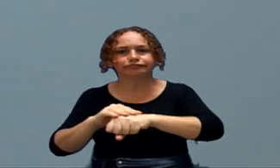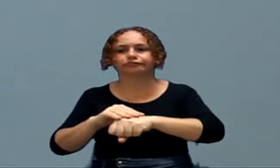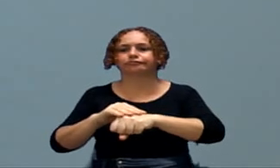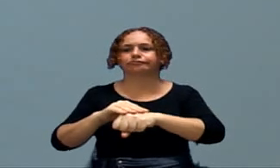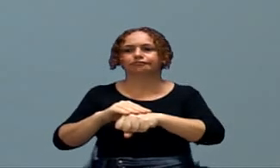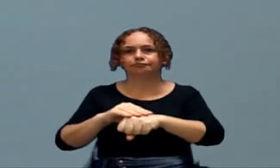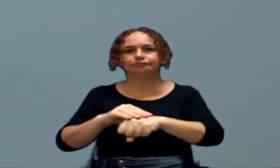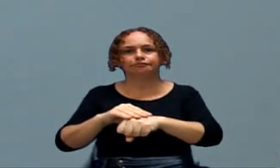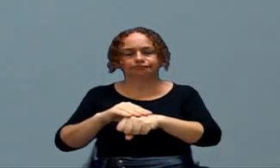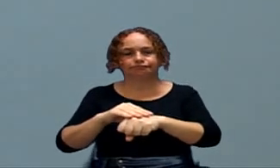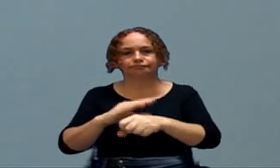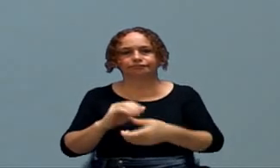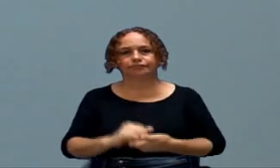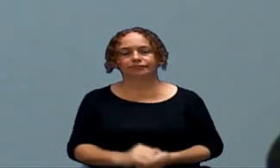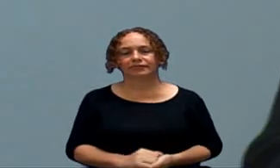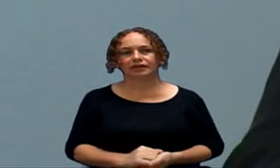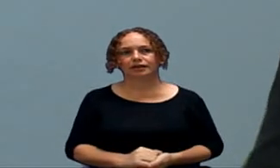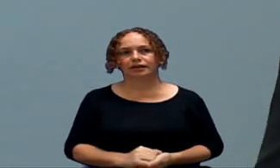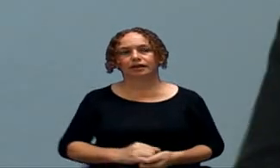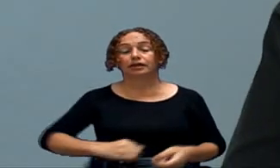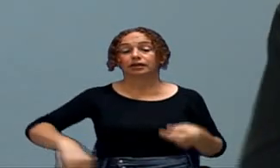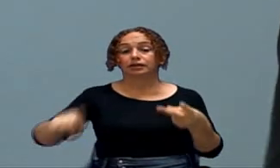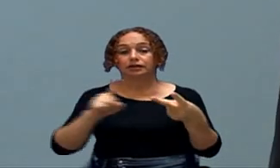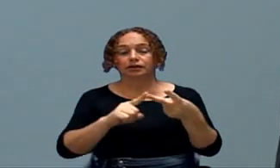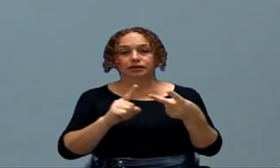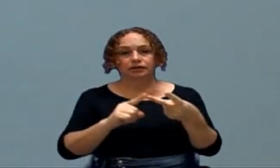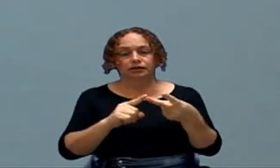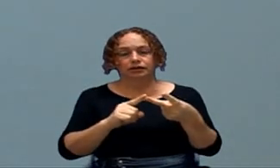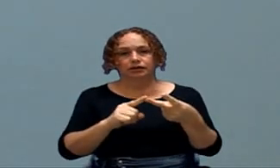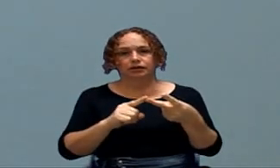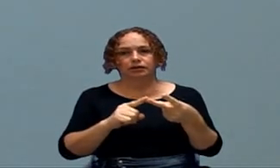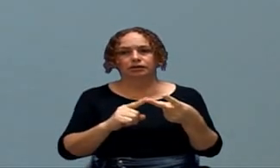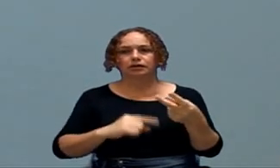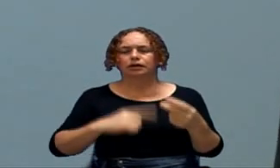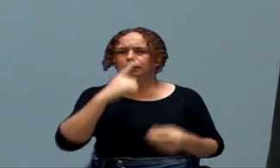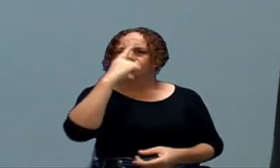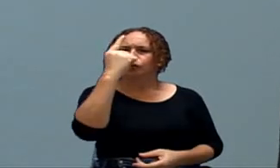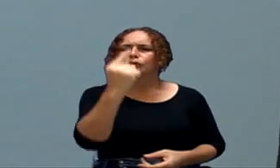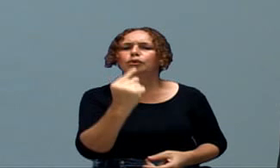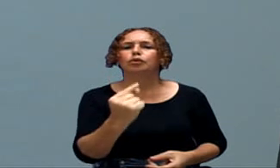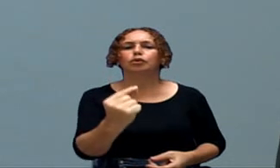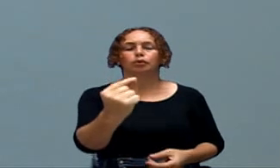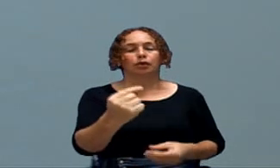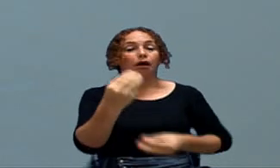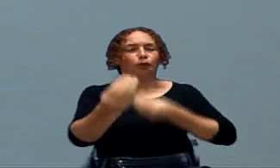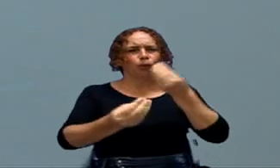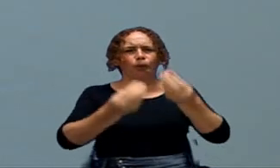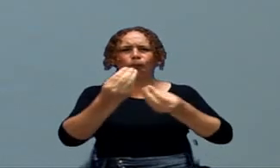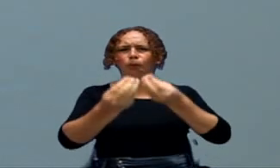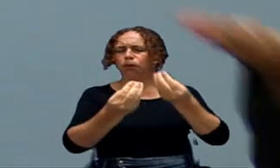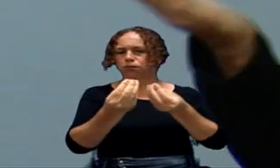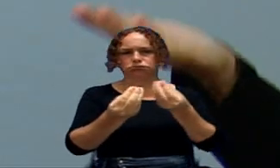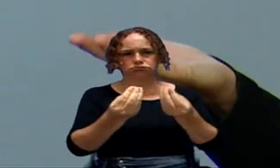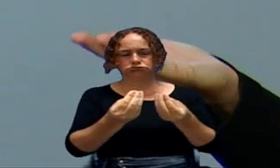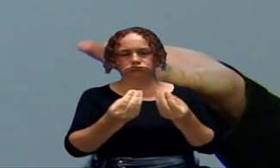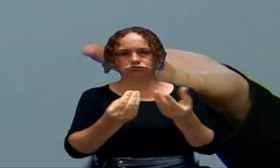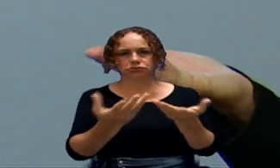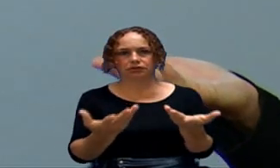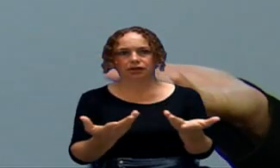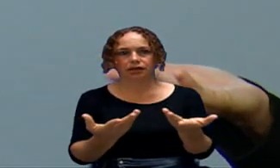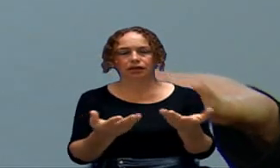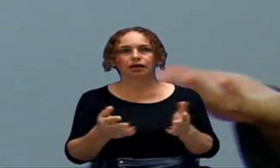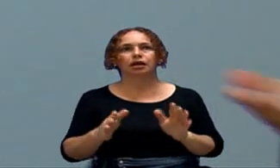nesse espaço? Segundo ponto, como que está a questão do Sandro? Acho que eu acompanhei, aqui também nós